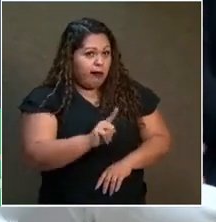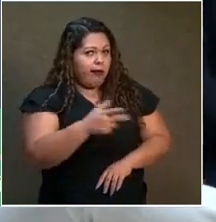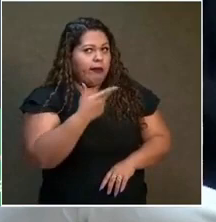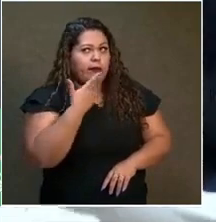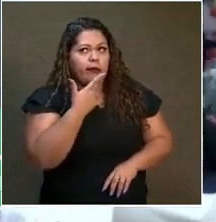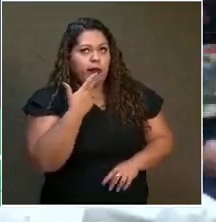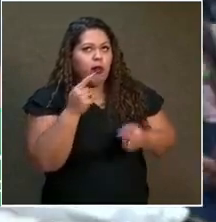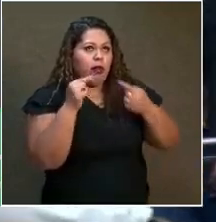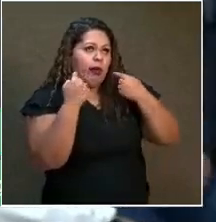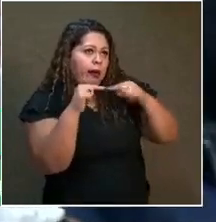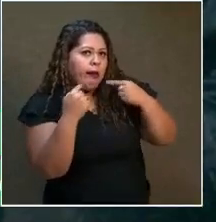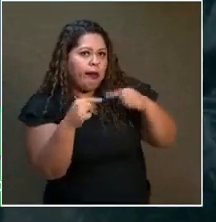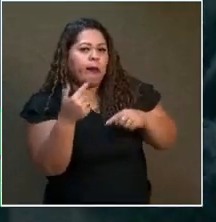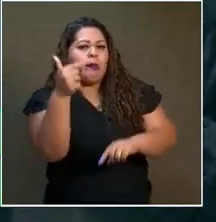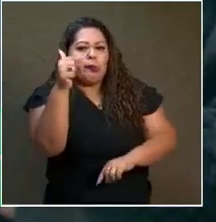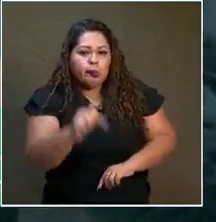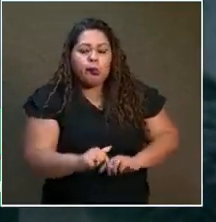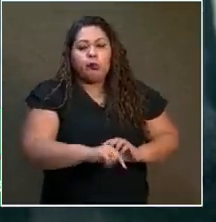drama de novo.